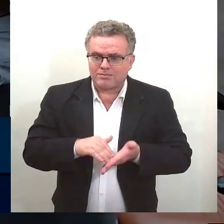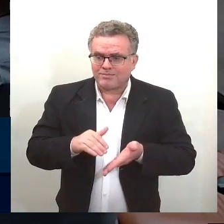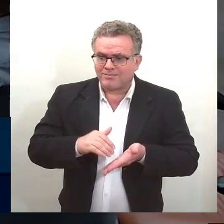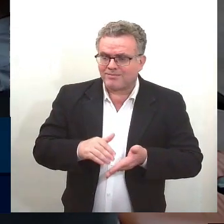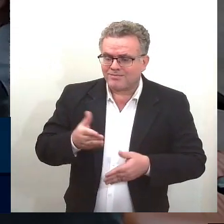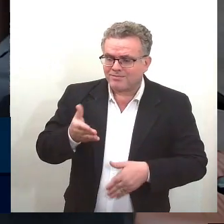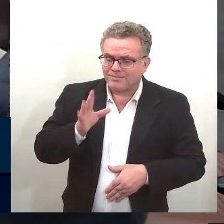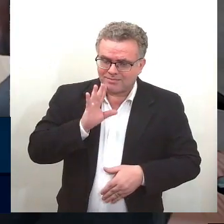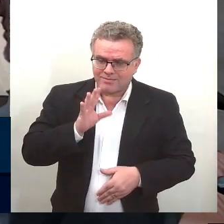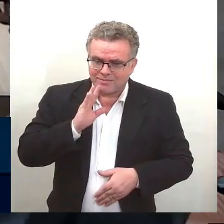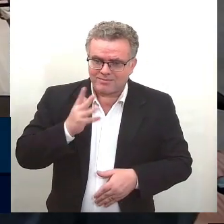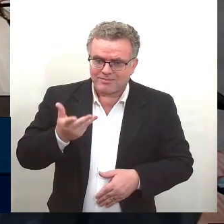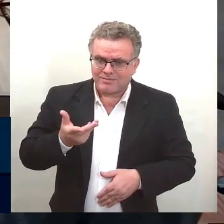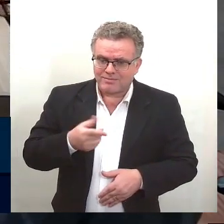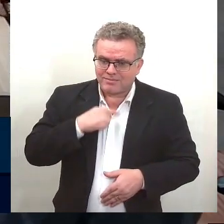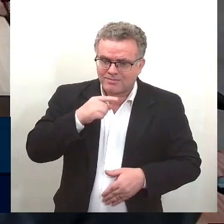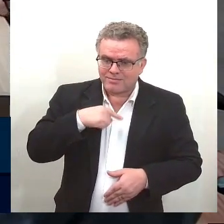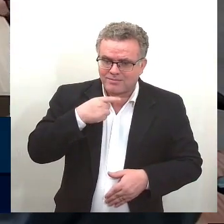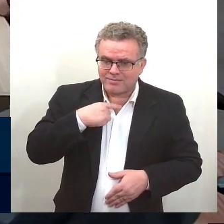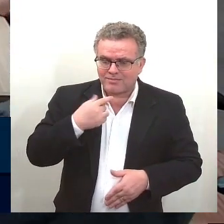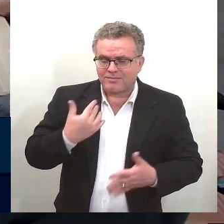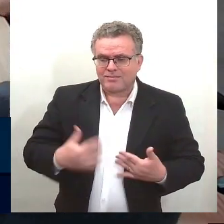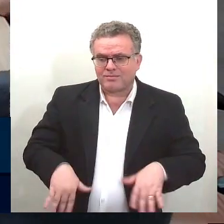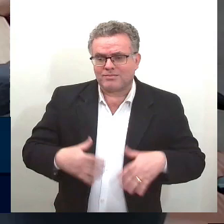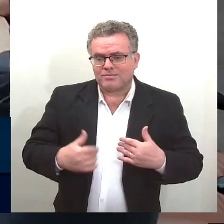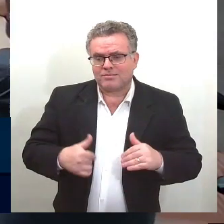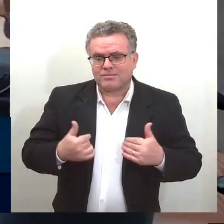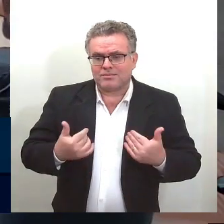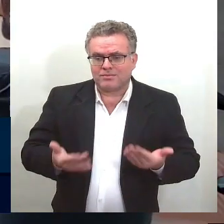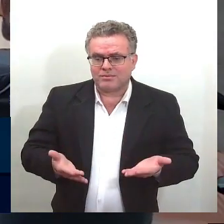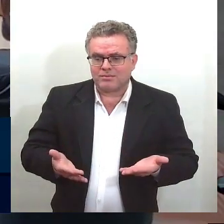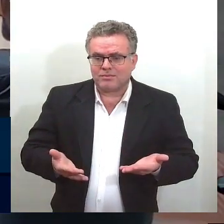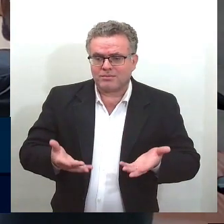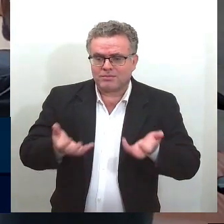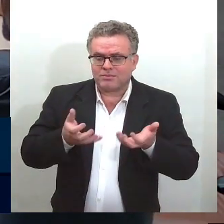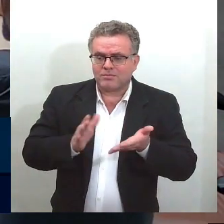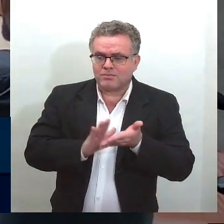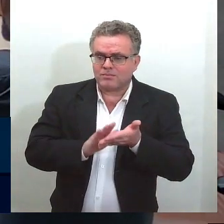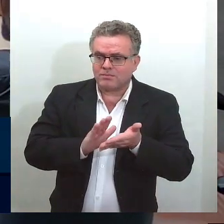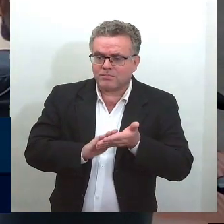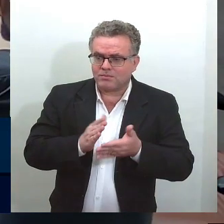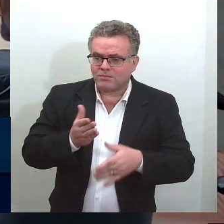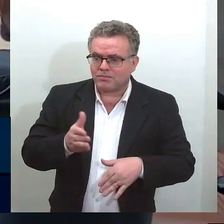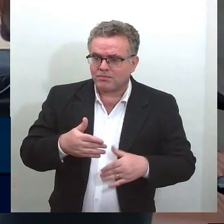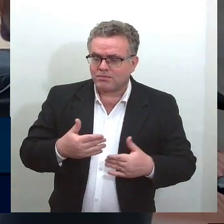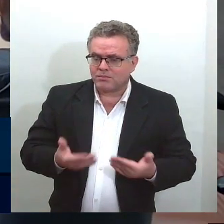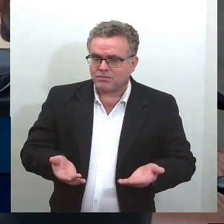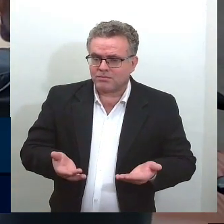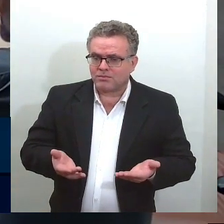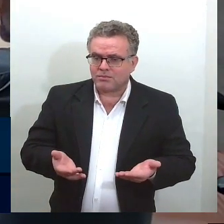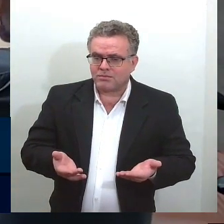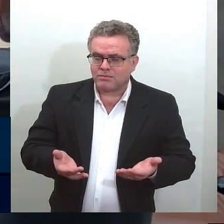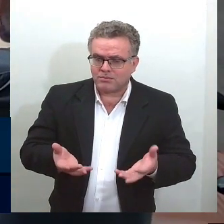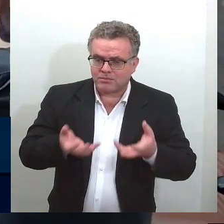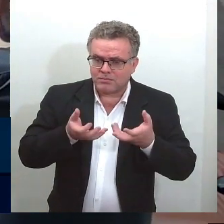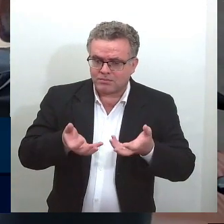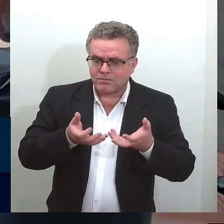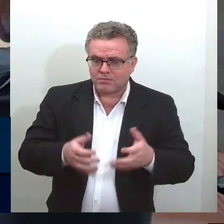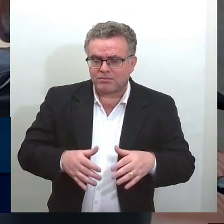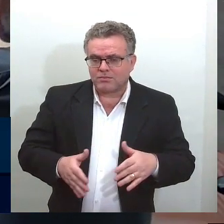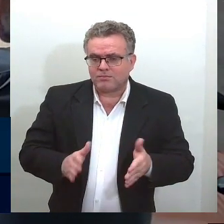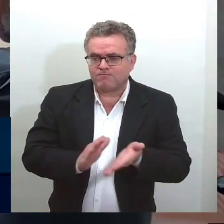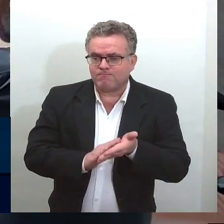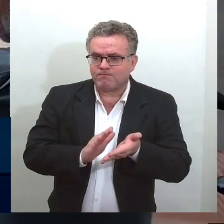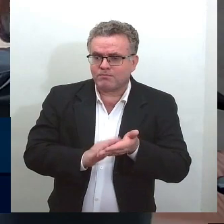tiradas aqui, eu quero mais é parabenizá-la. É, primeiro desejar um parabéns pelo Dia da Mulher, dizer que você é